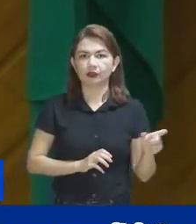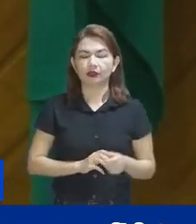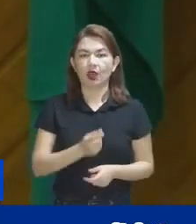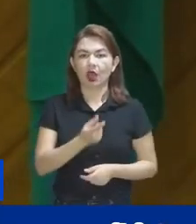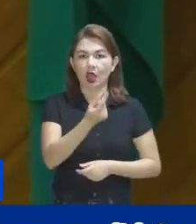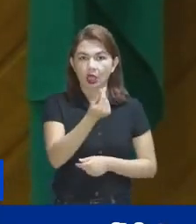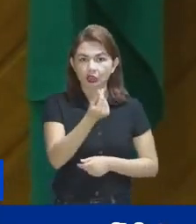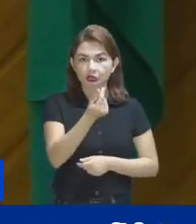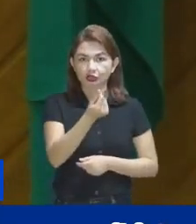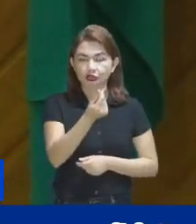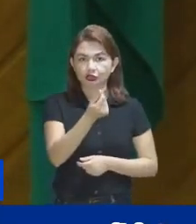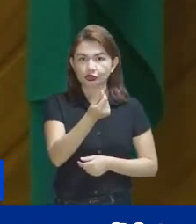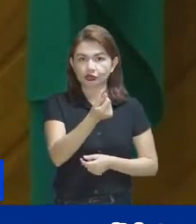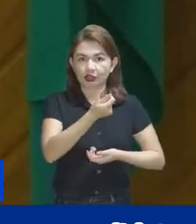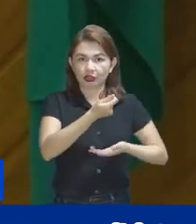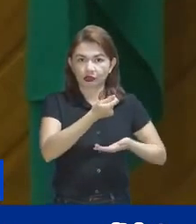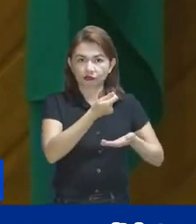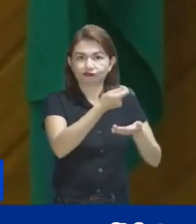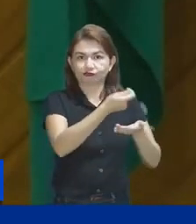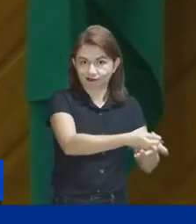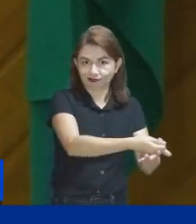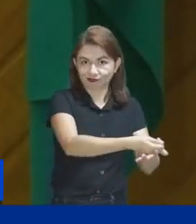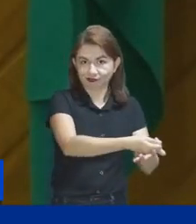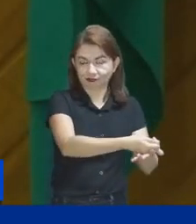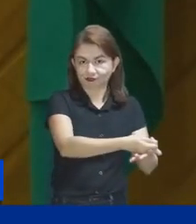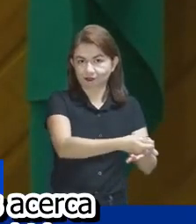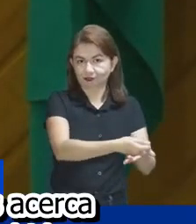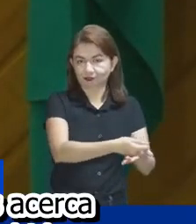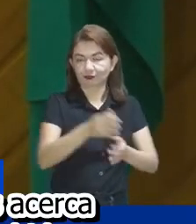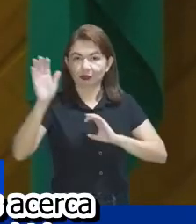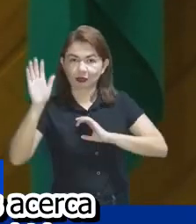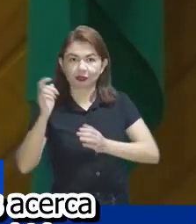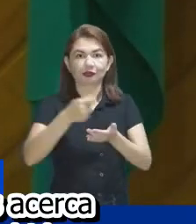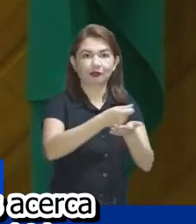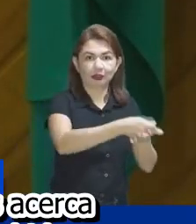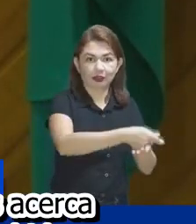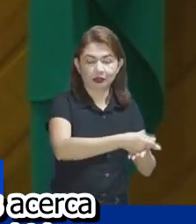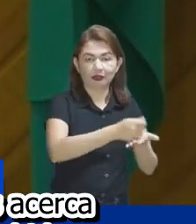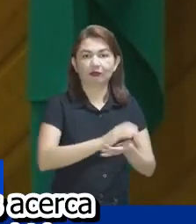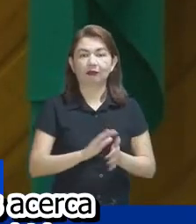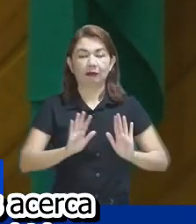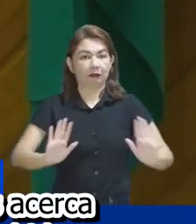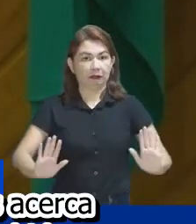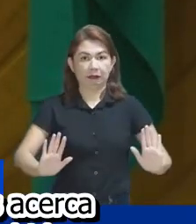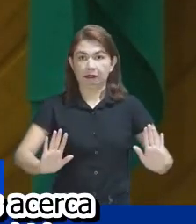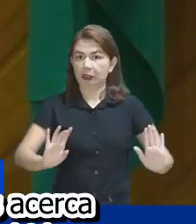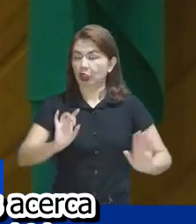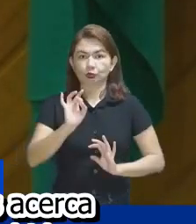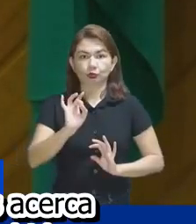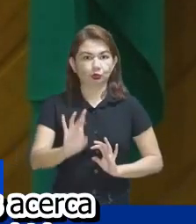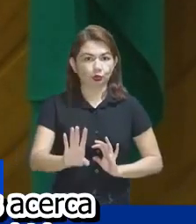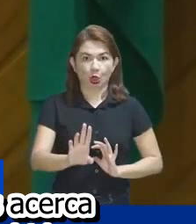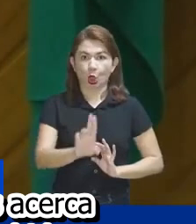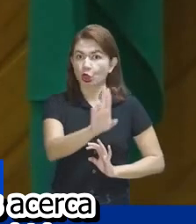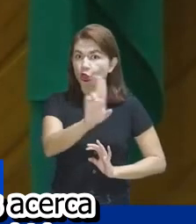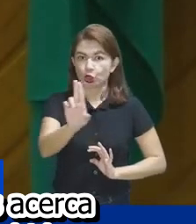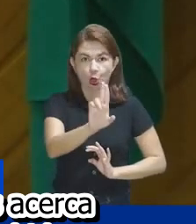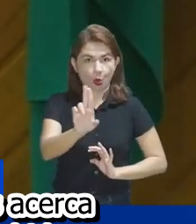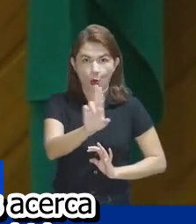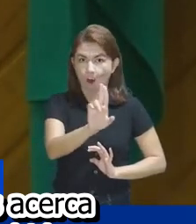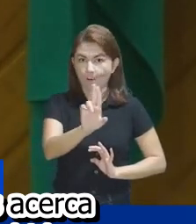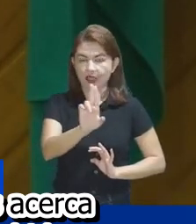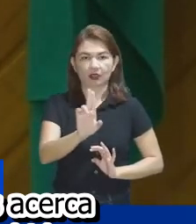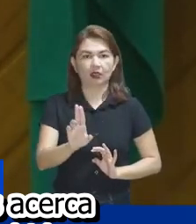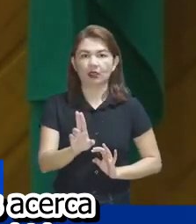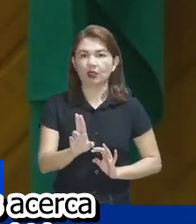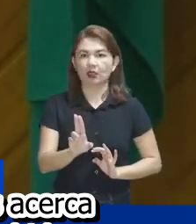para transportar eleitores de um candidato, que naquele momento não deu maiores informações acerca do nome do candidato, nem do